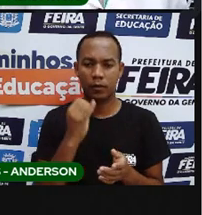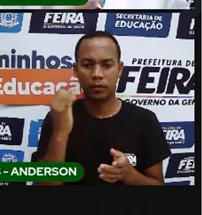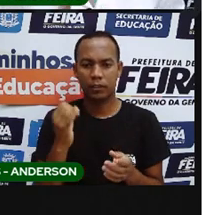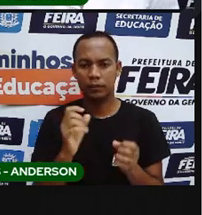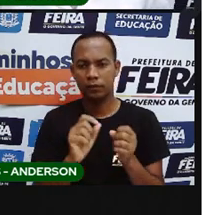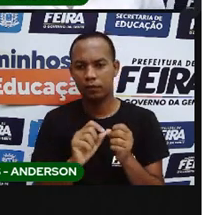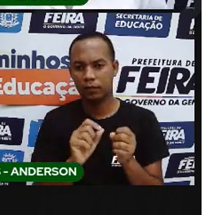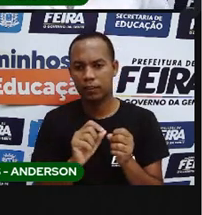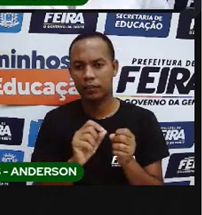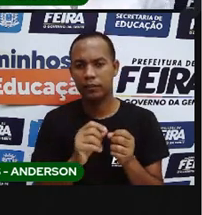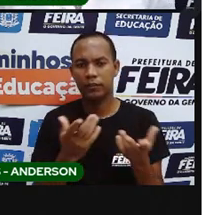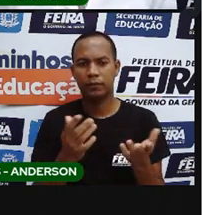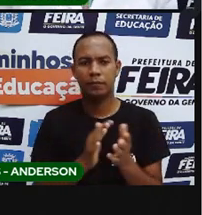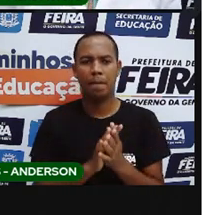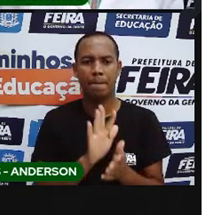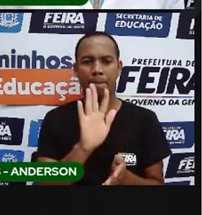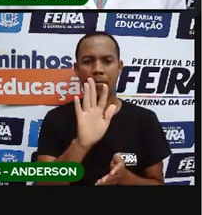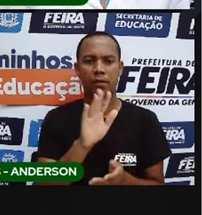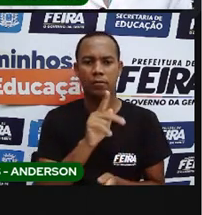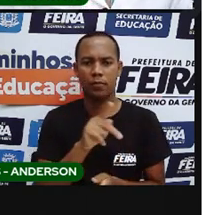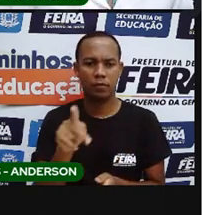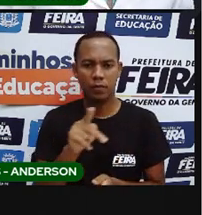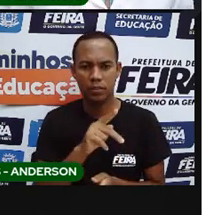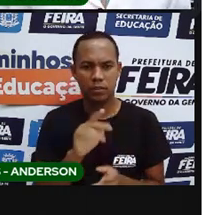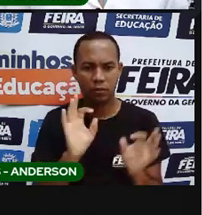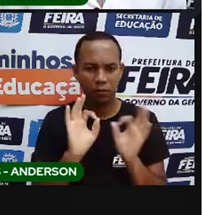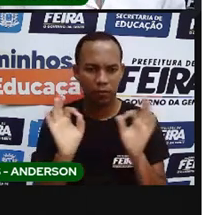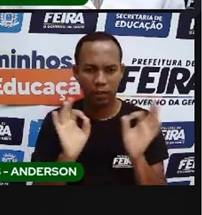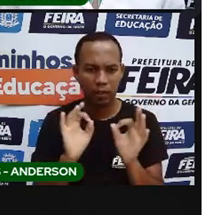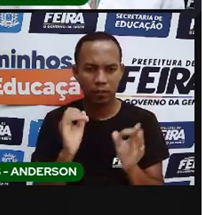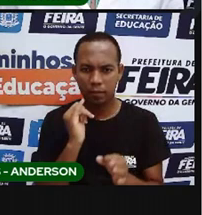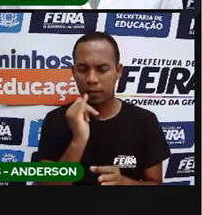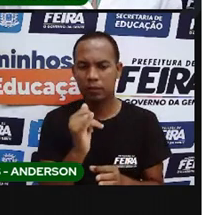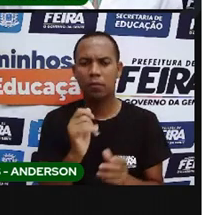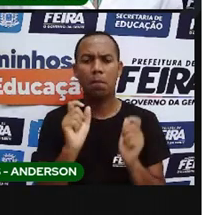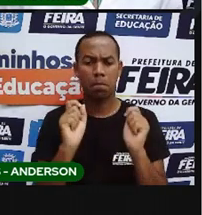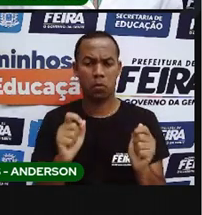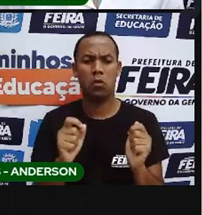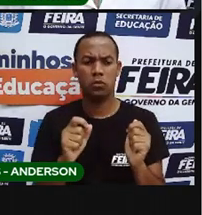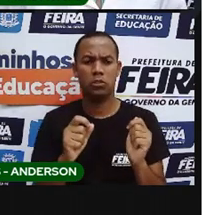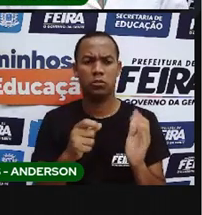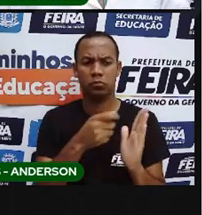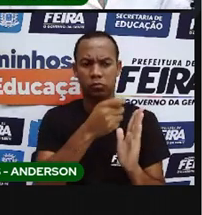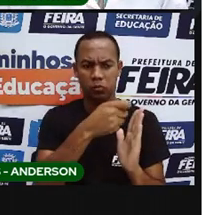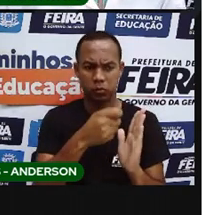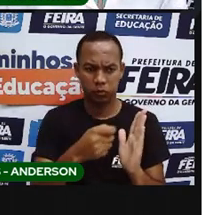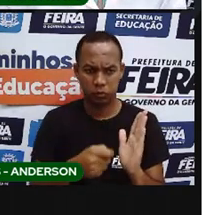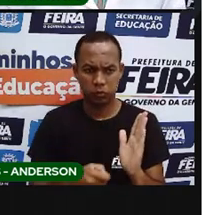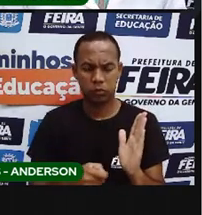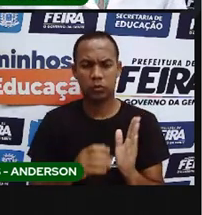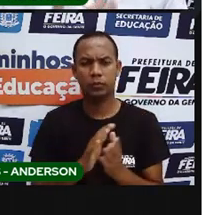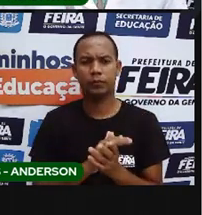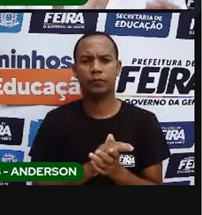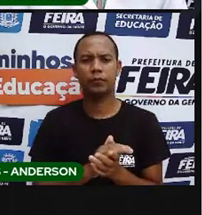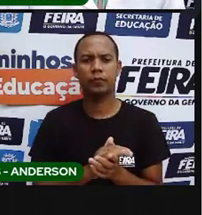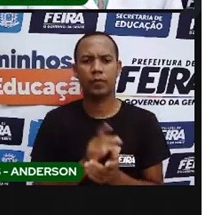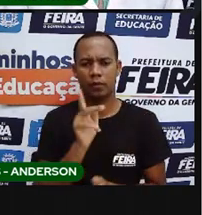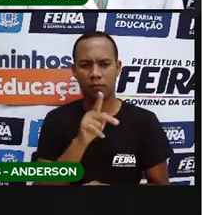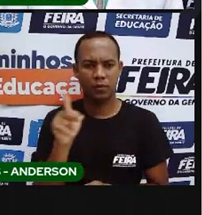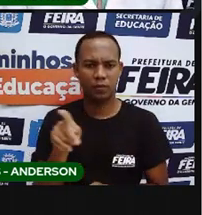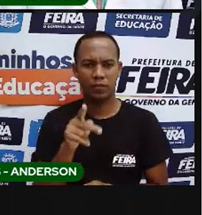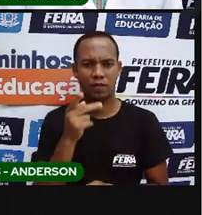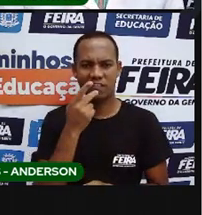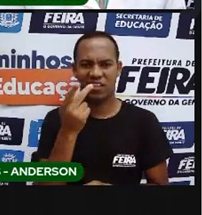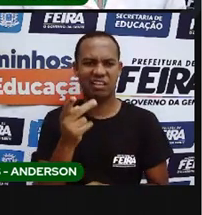façam. A prova, o professor não mandou, mas eu quero fazer. Fazer no seu caderno, faz anotação no seu caderno. Mas se o professor disse que você não deve fazer